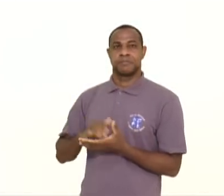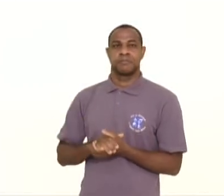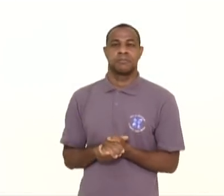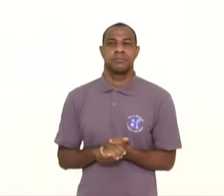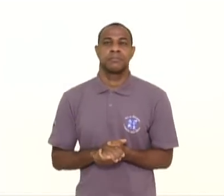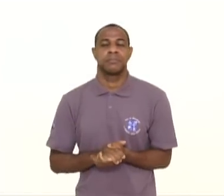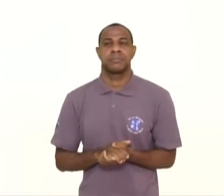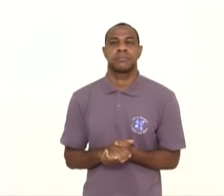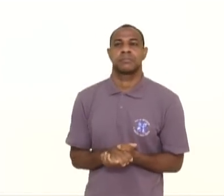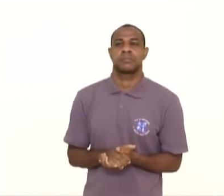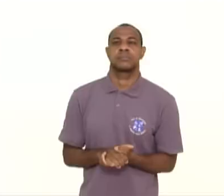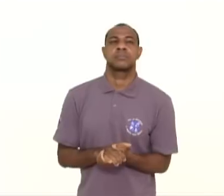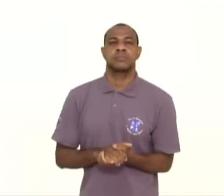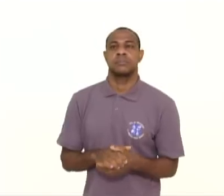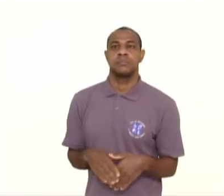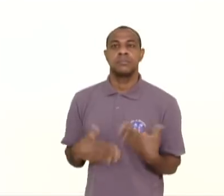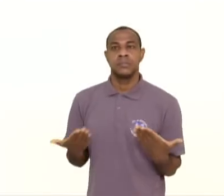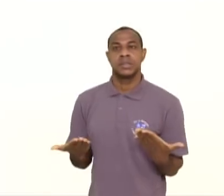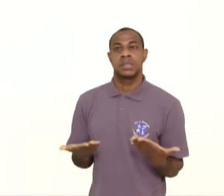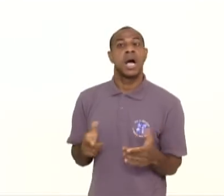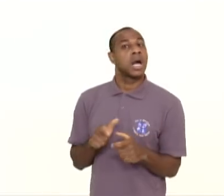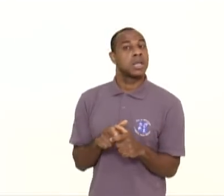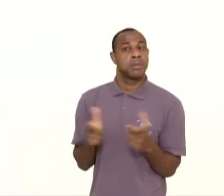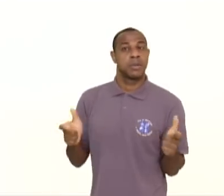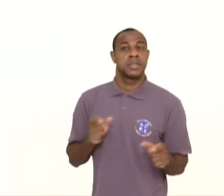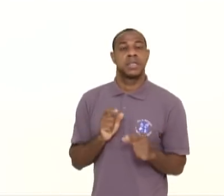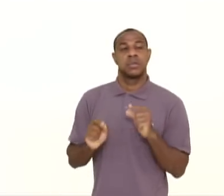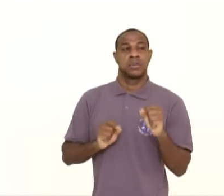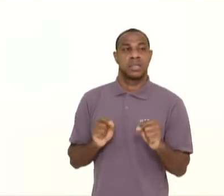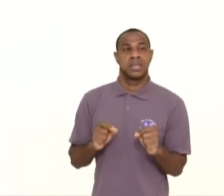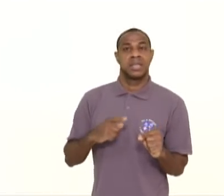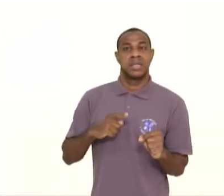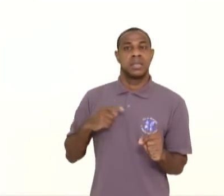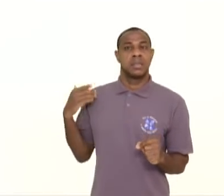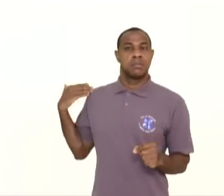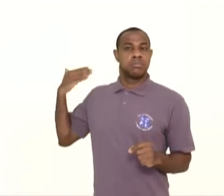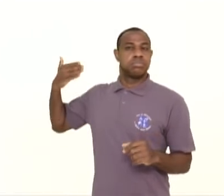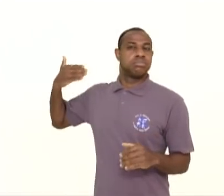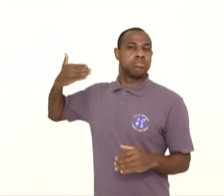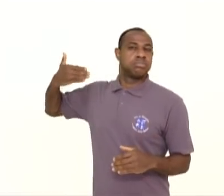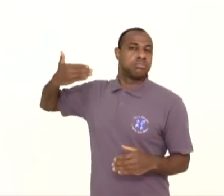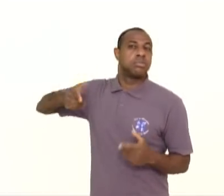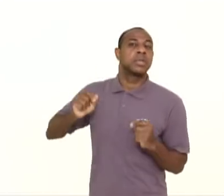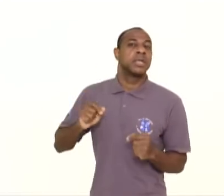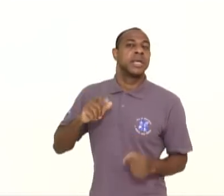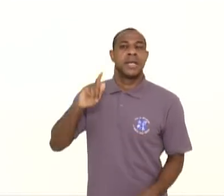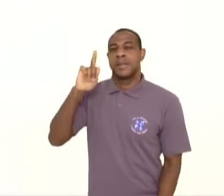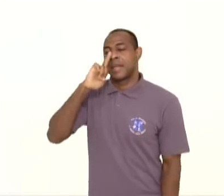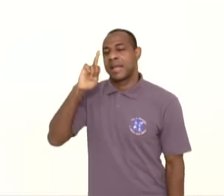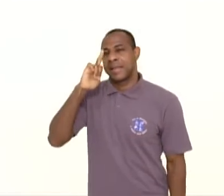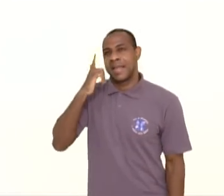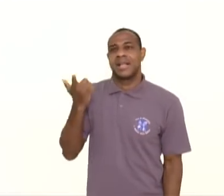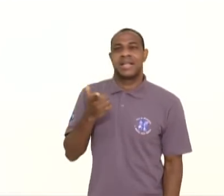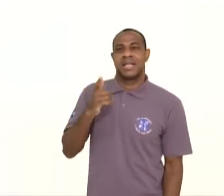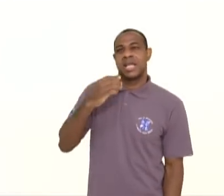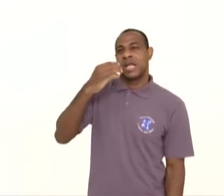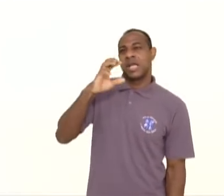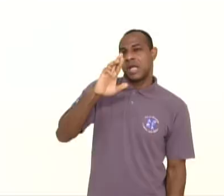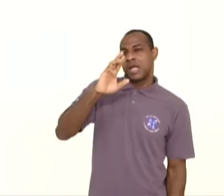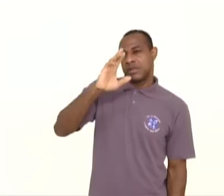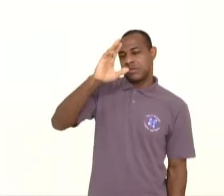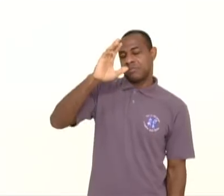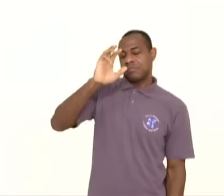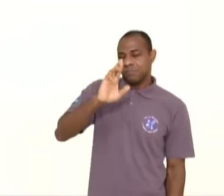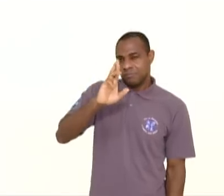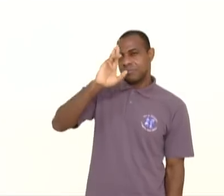as lutas do mundo, né? Então a grande maioria delas vem da Grécia, vem de Roma lá, então dentro dos jogos que nós estamos